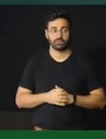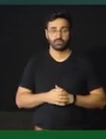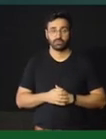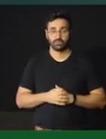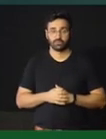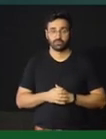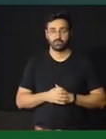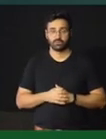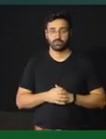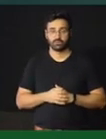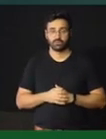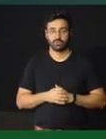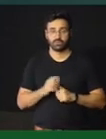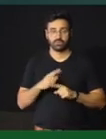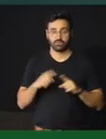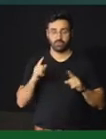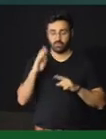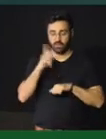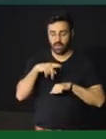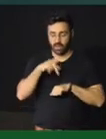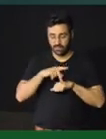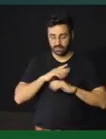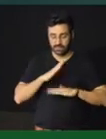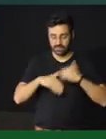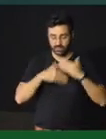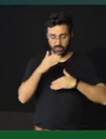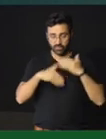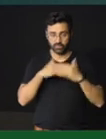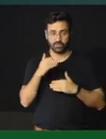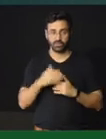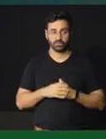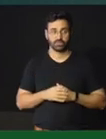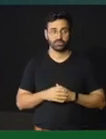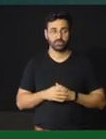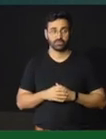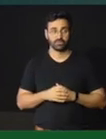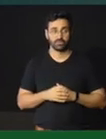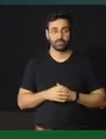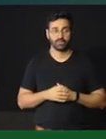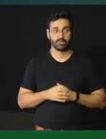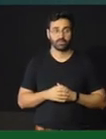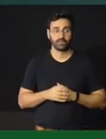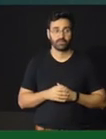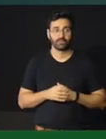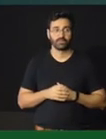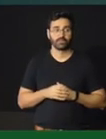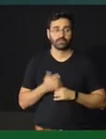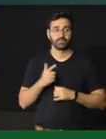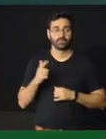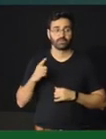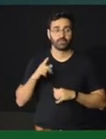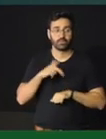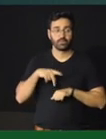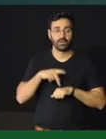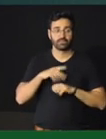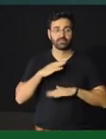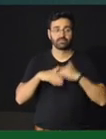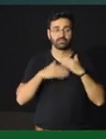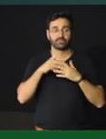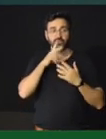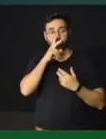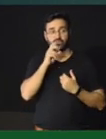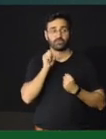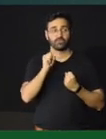desenvolvido não existe país obrigado não existe país desenvolvido forte